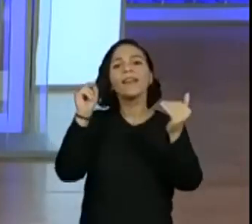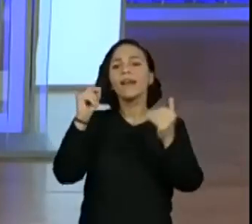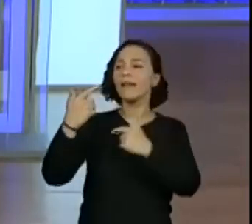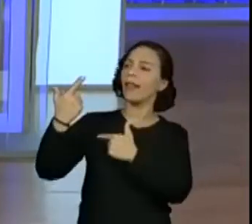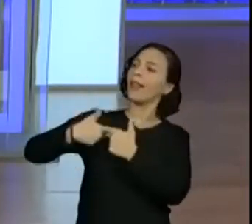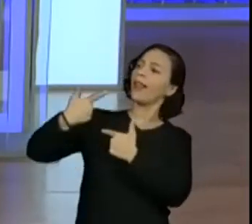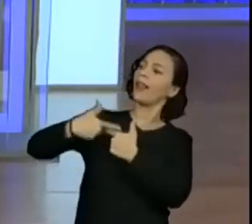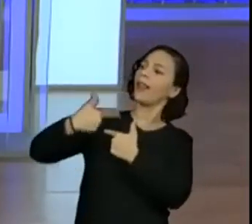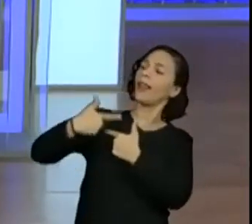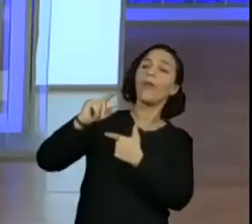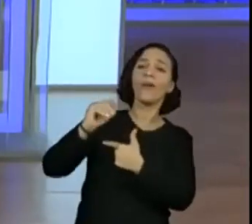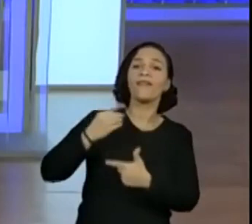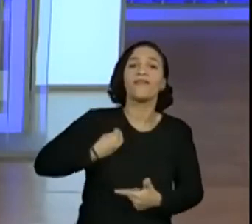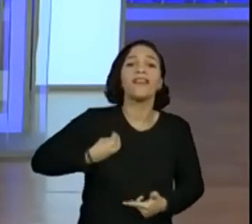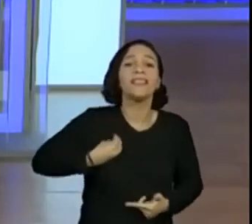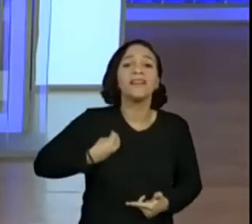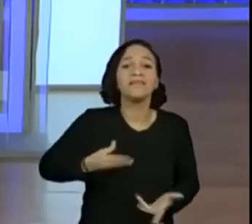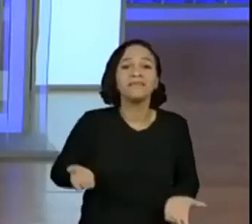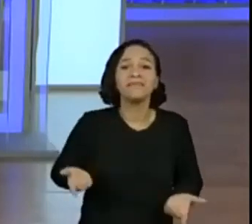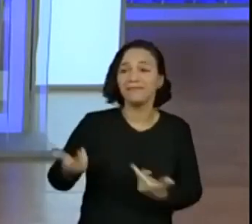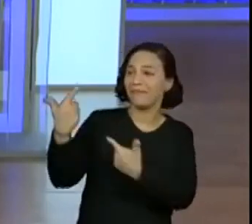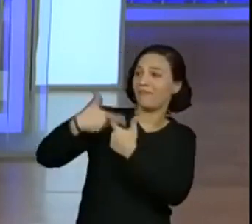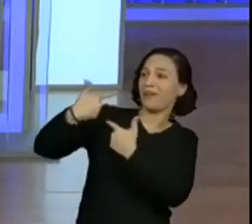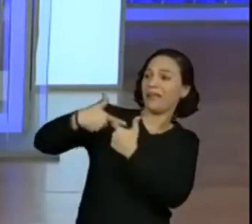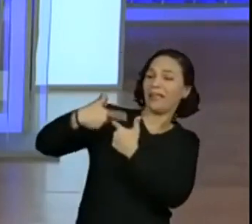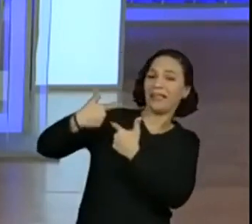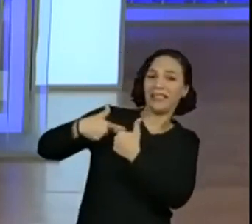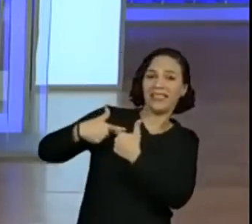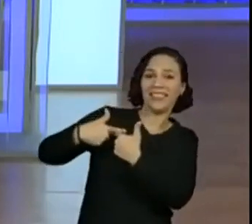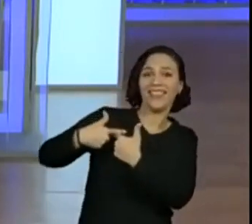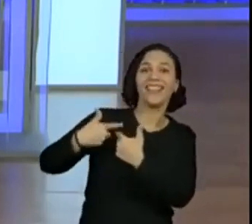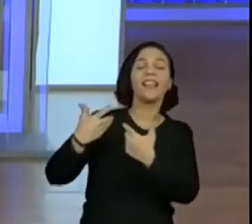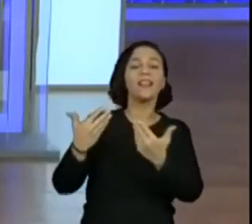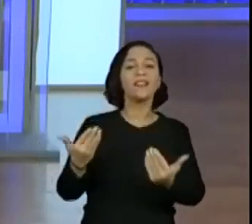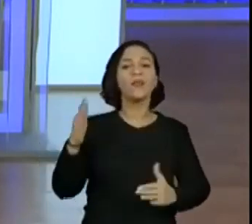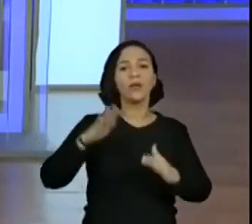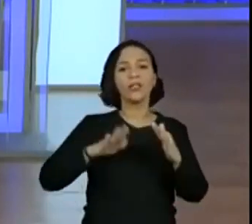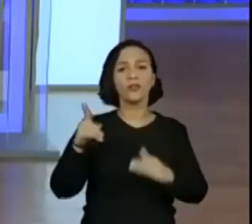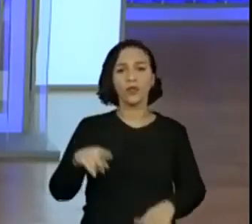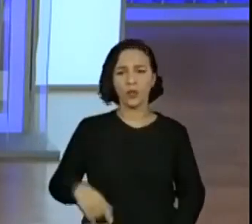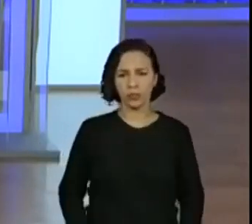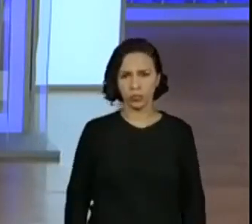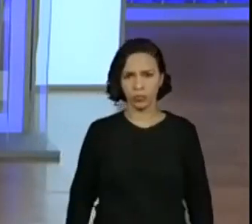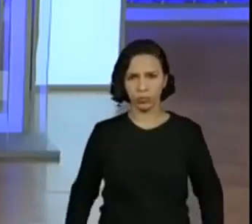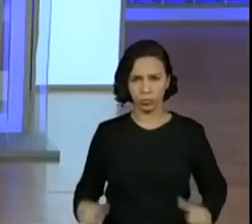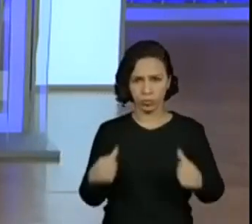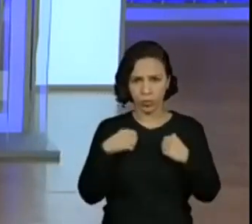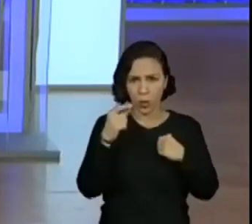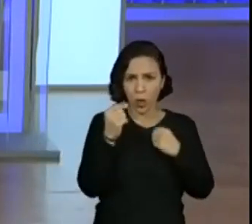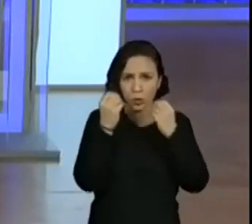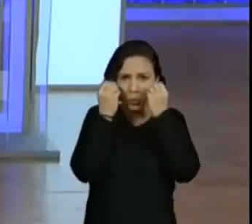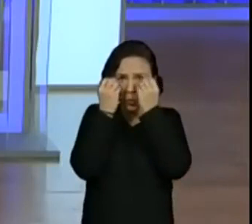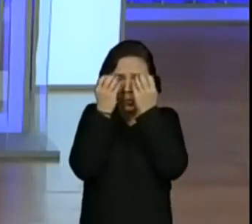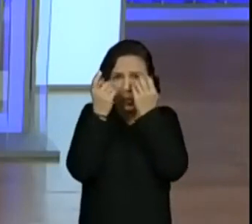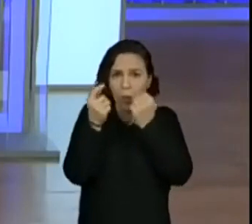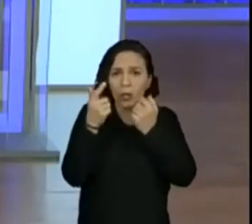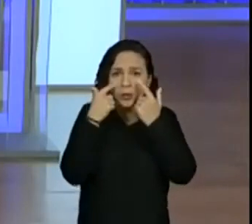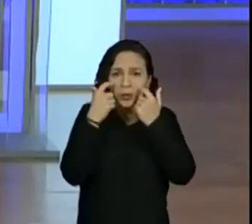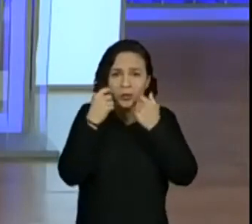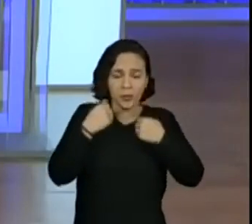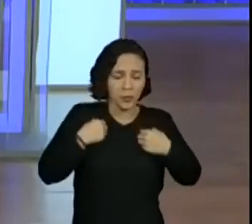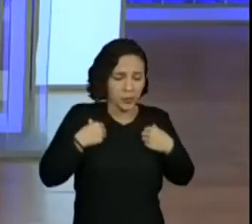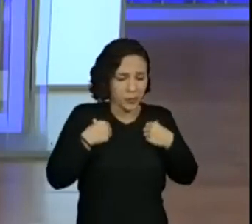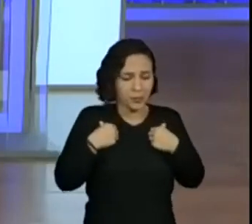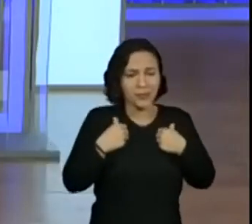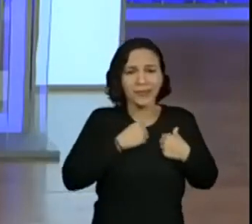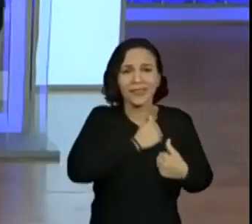broncas, né, gente? A própria vida. Então, é verdade, a criança chega lá com aquele bico, quase chorando. Olha que saudade